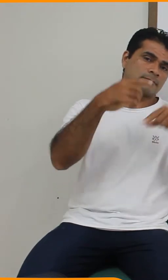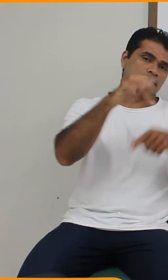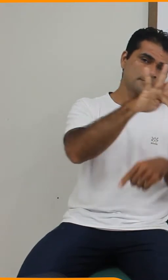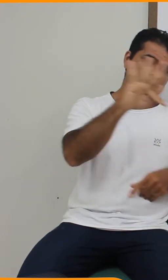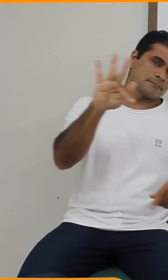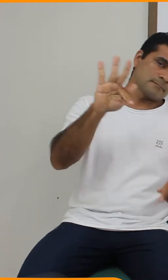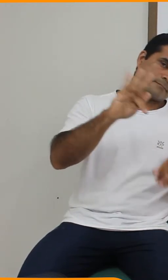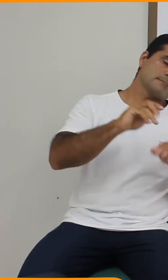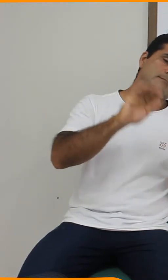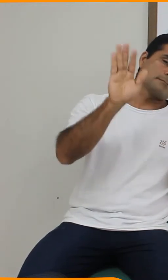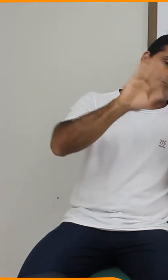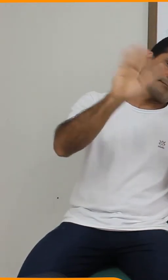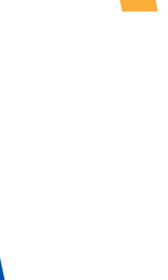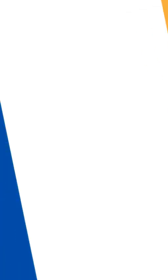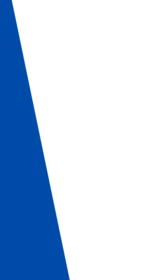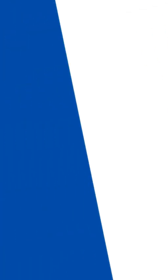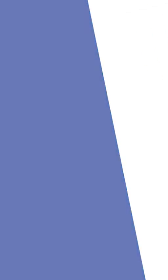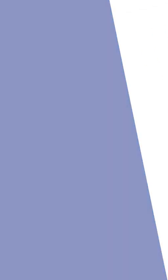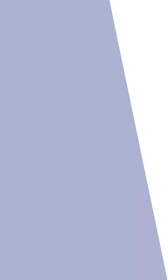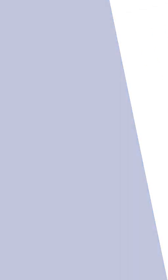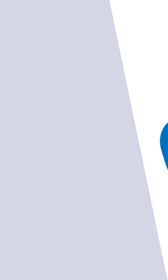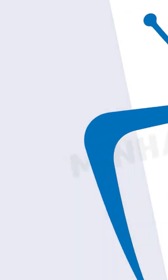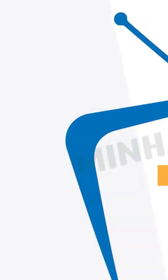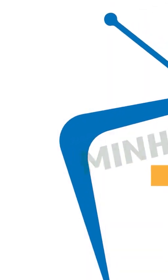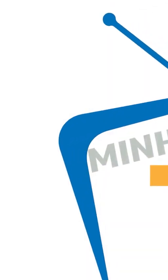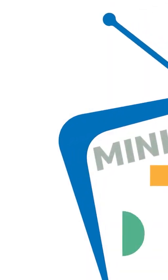Tchau, pessoal!